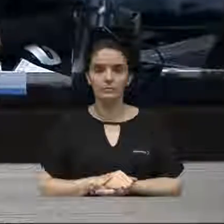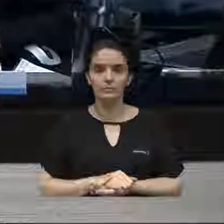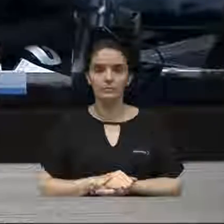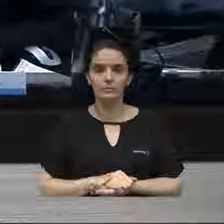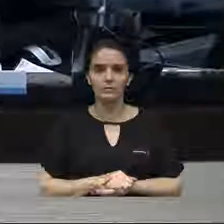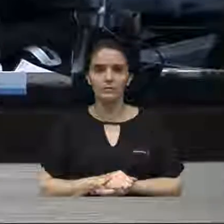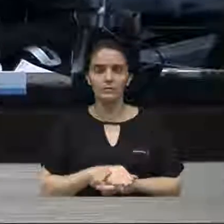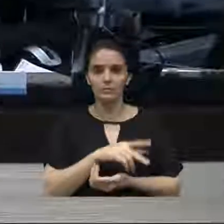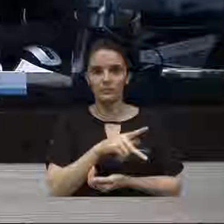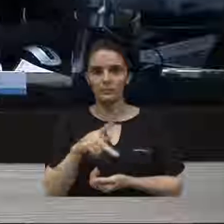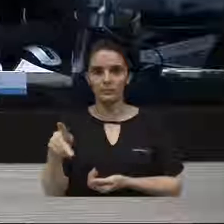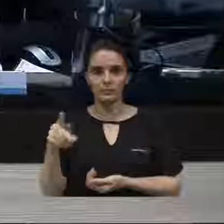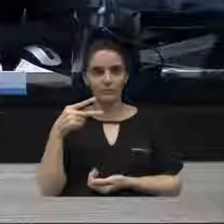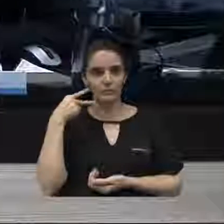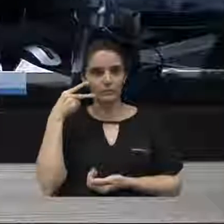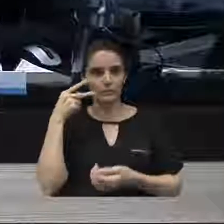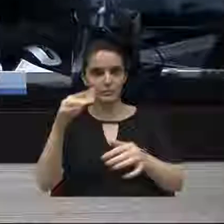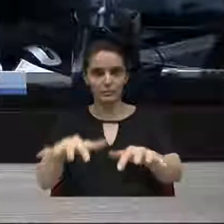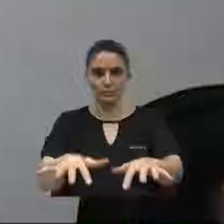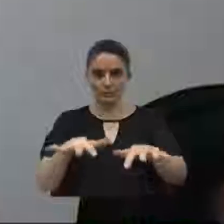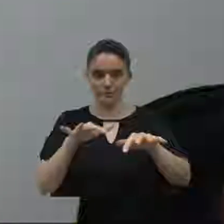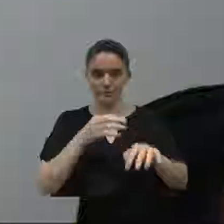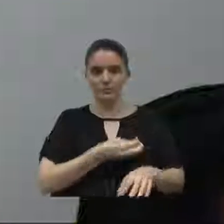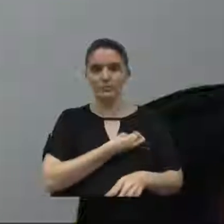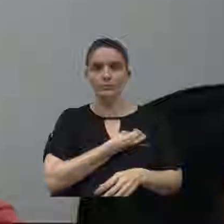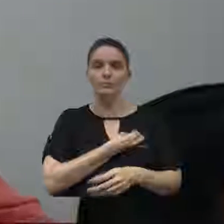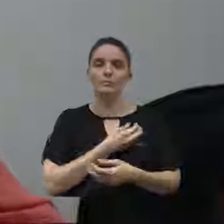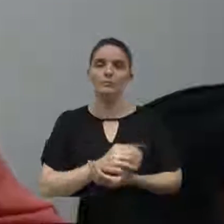Senhor presidente, nobres pares, plateia presente,